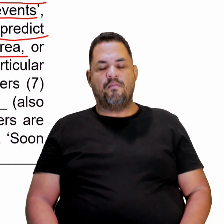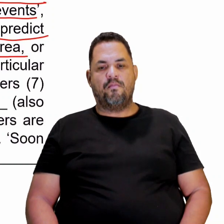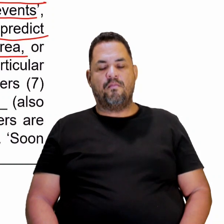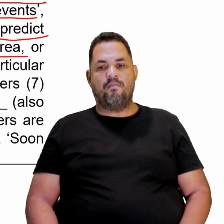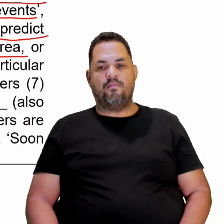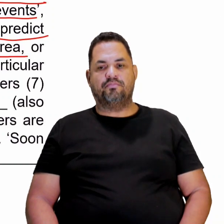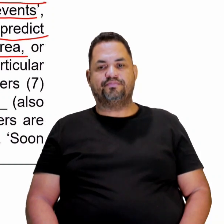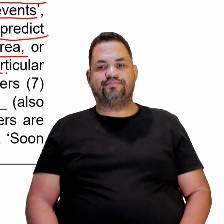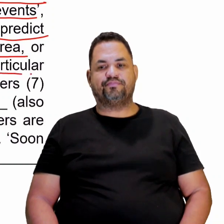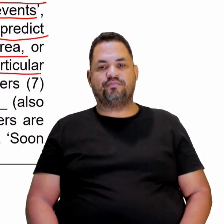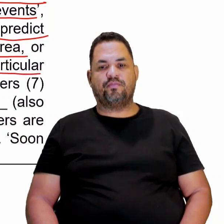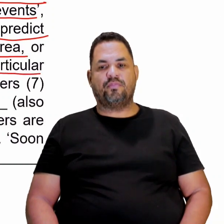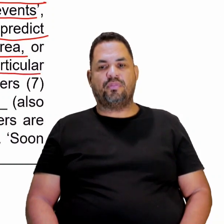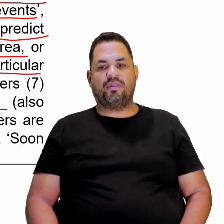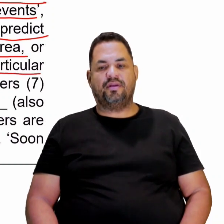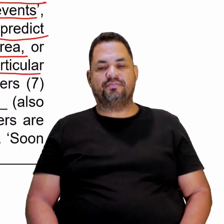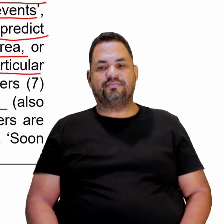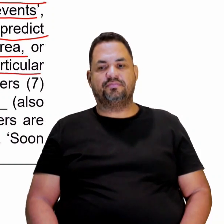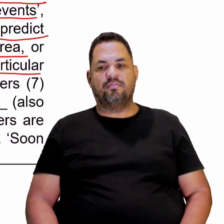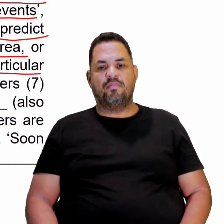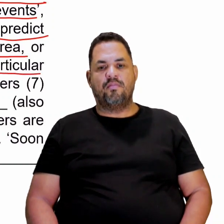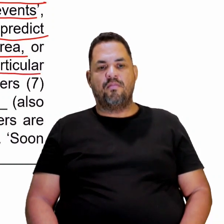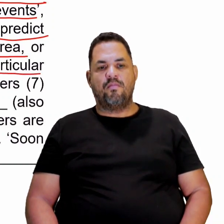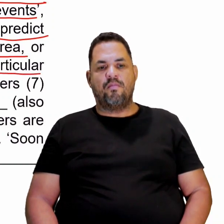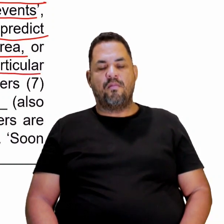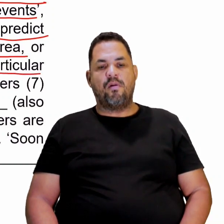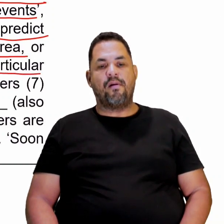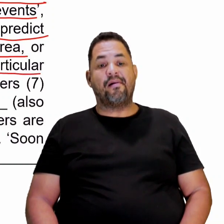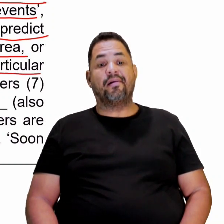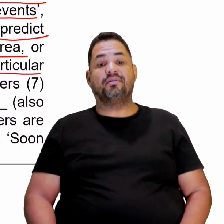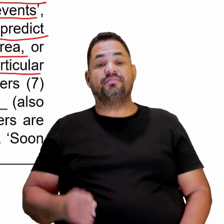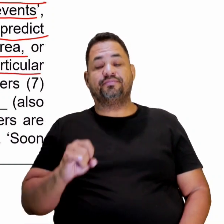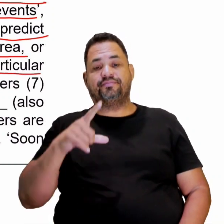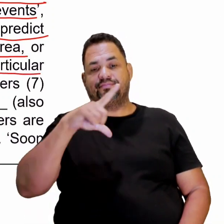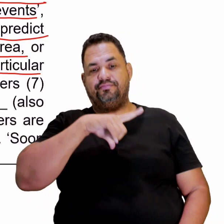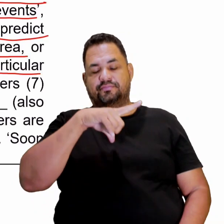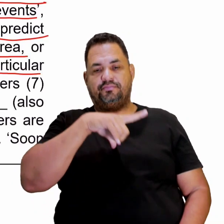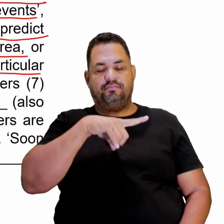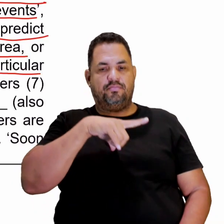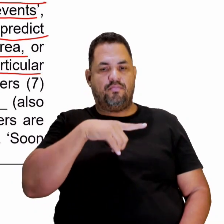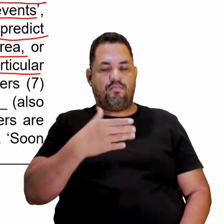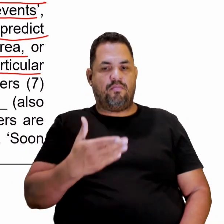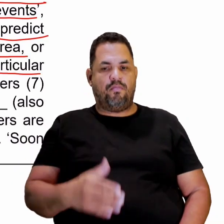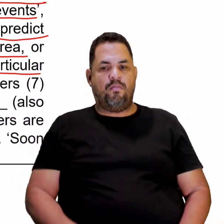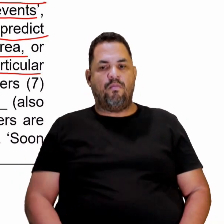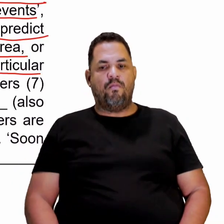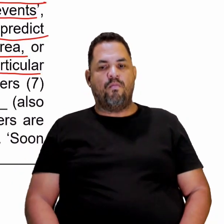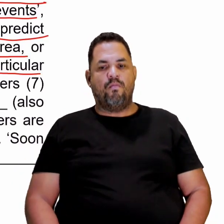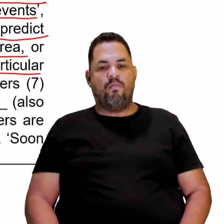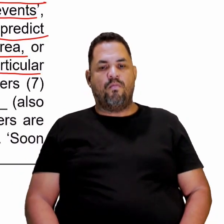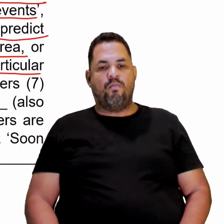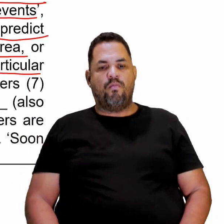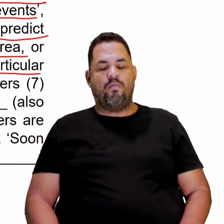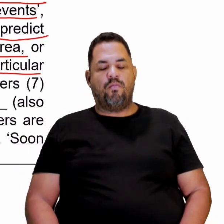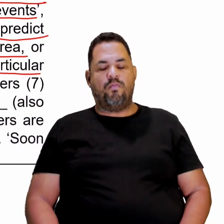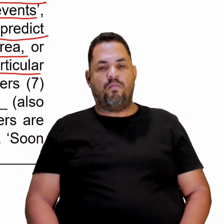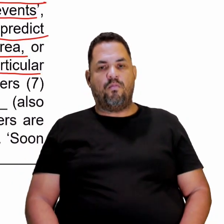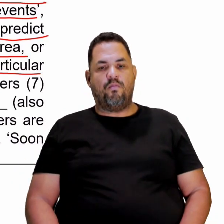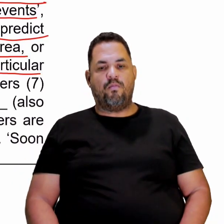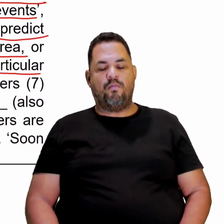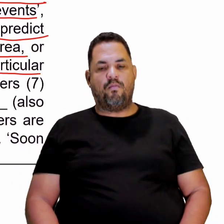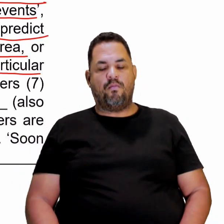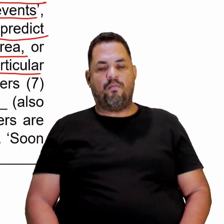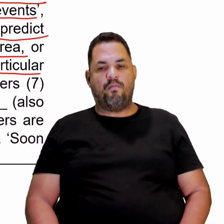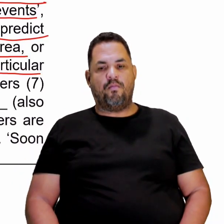a lot of rain during a particular period, ou se terá, né, ou se